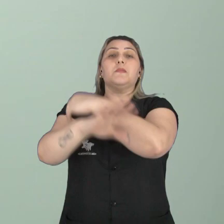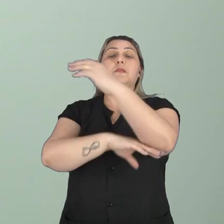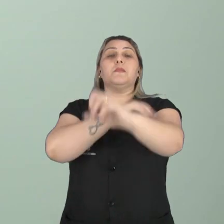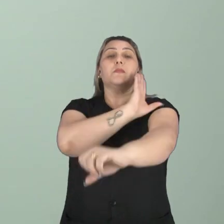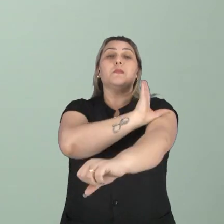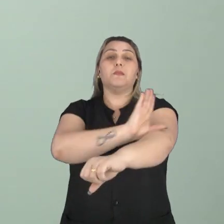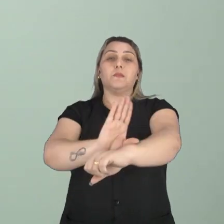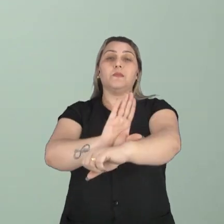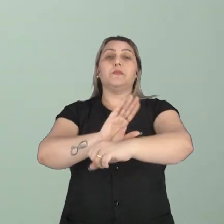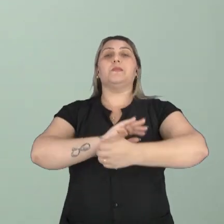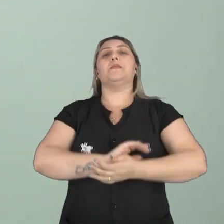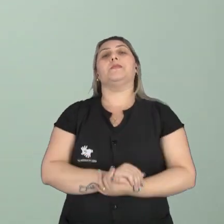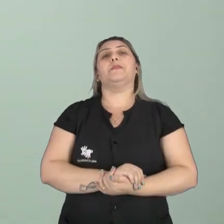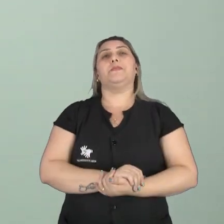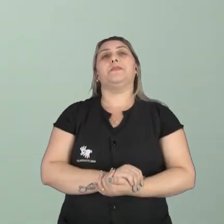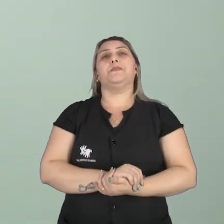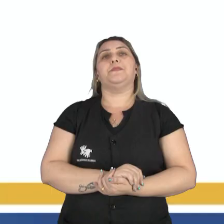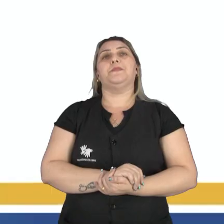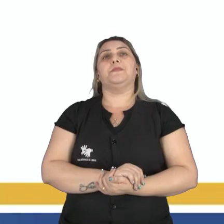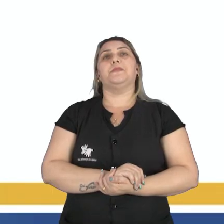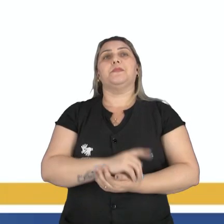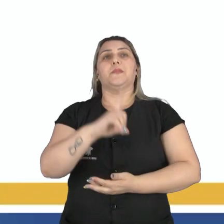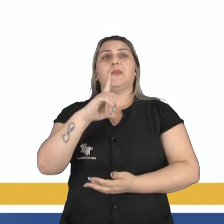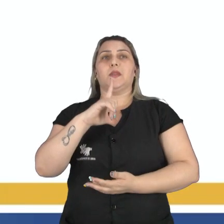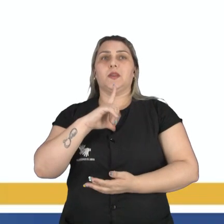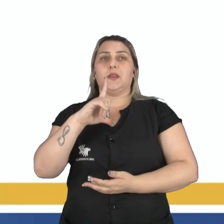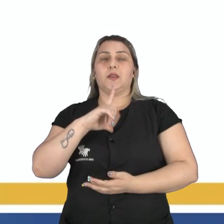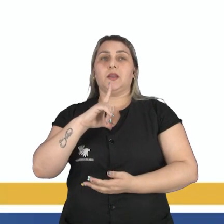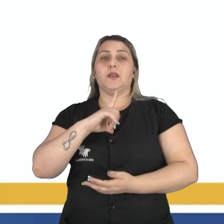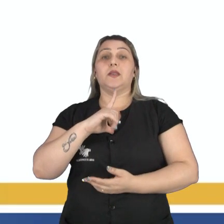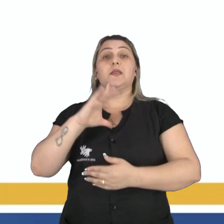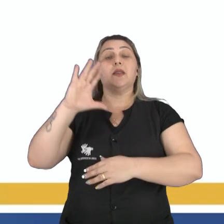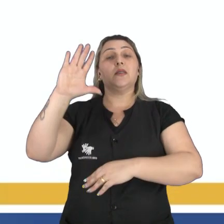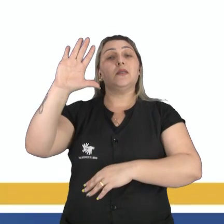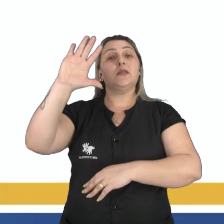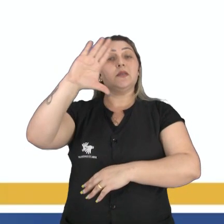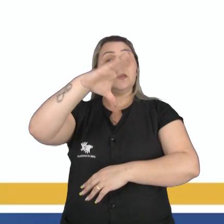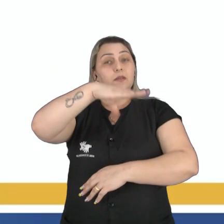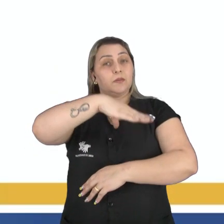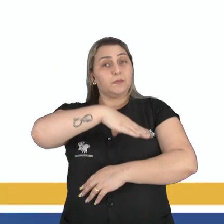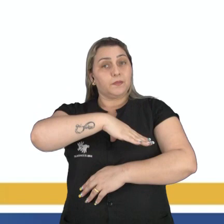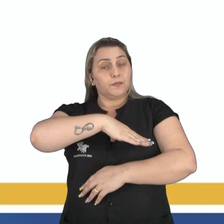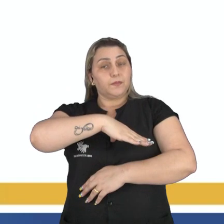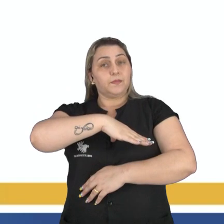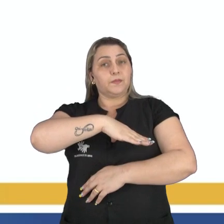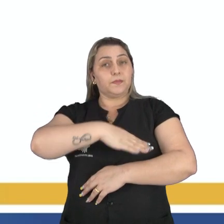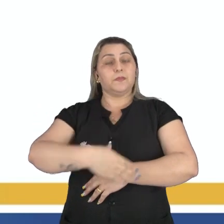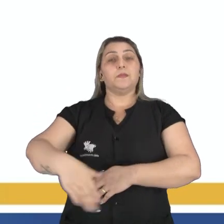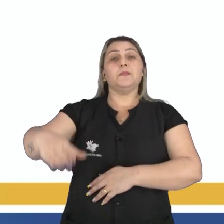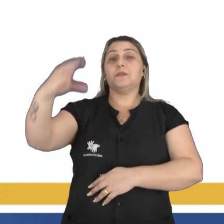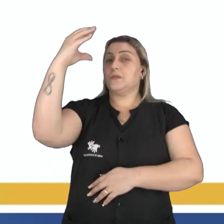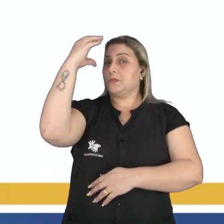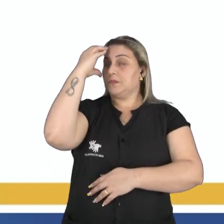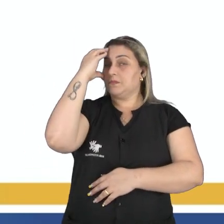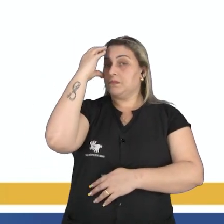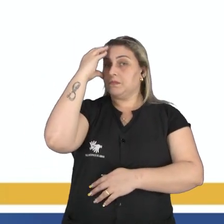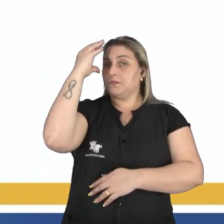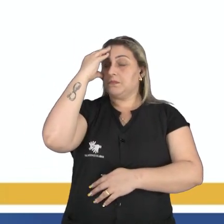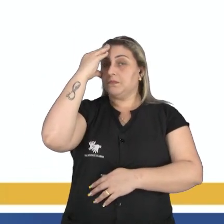paisagem antrópica. E aí nós temos o caso da cidade de Cruzeiro do Sul. Então você vai ver aí